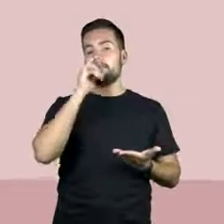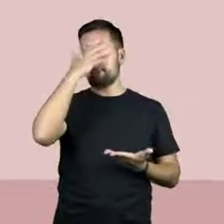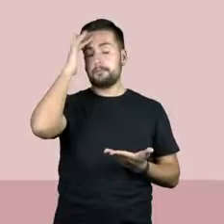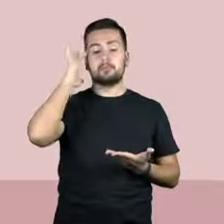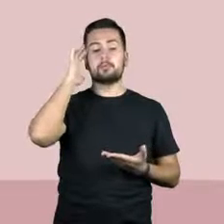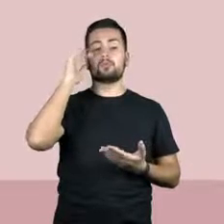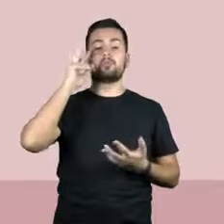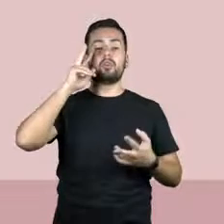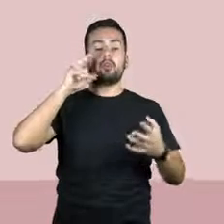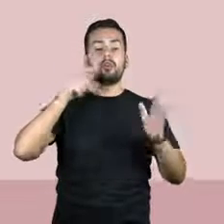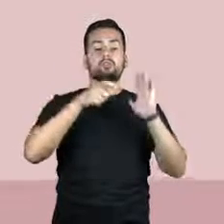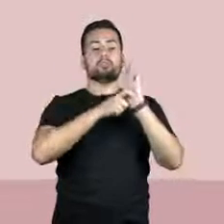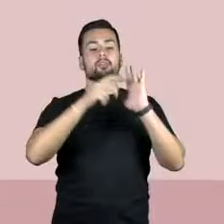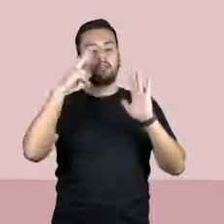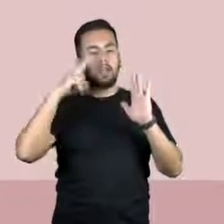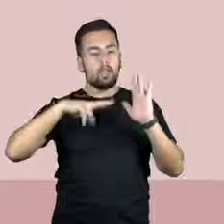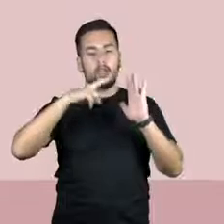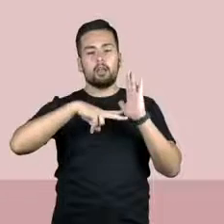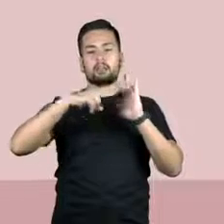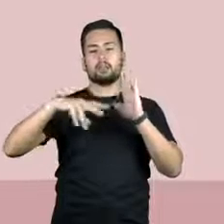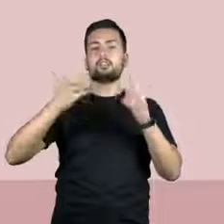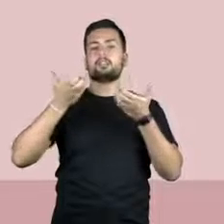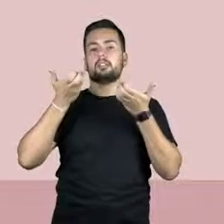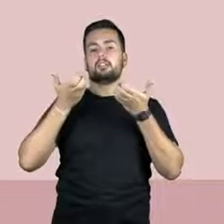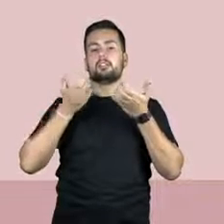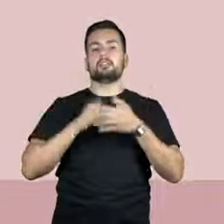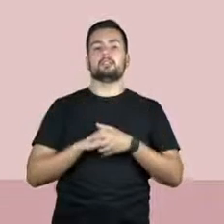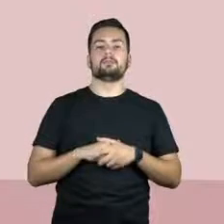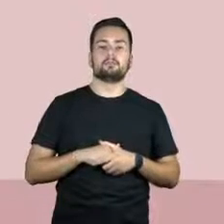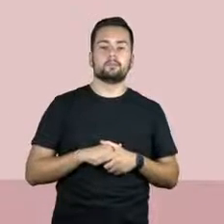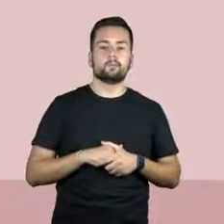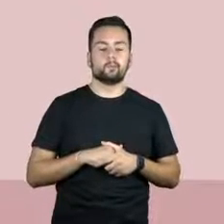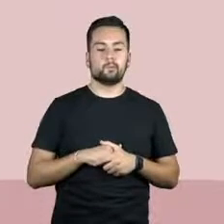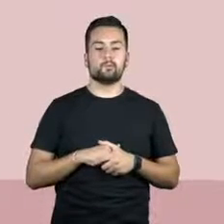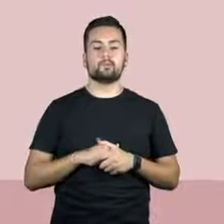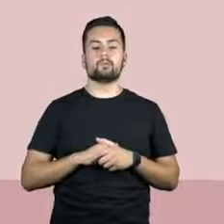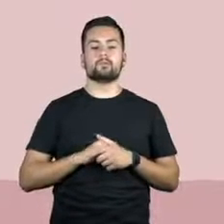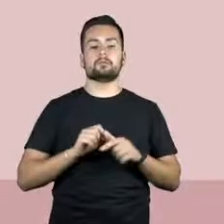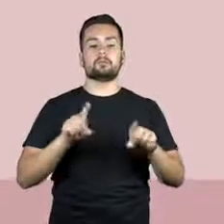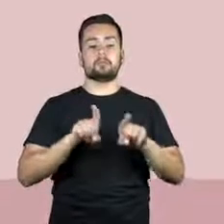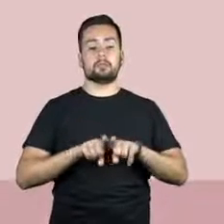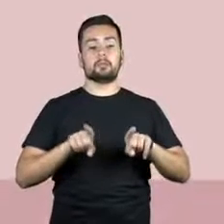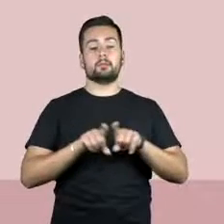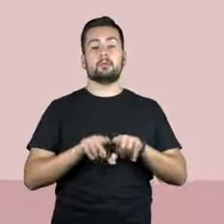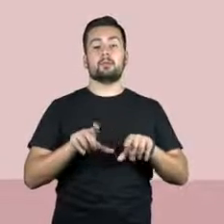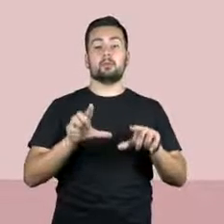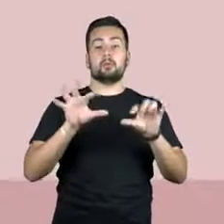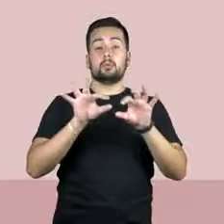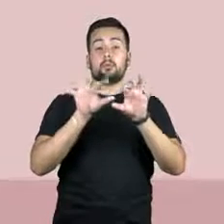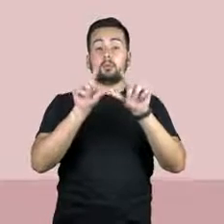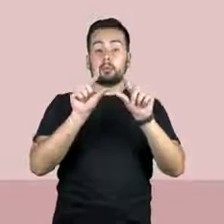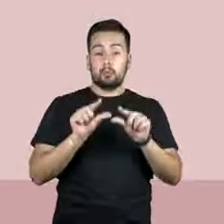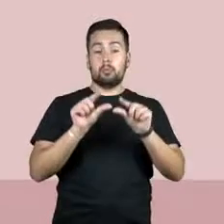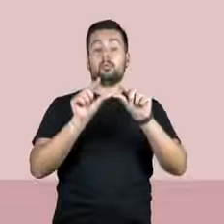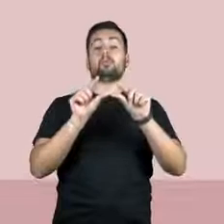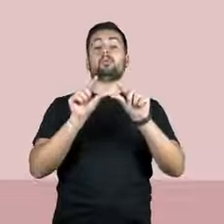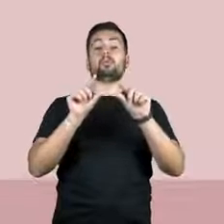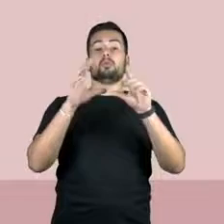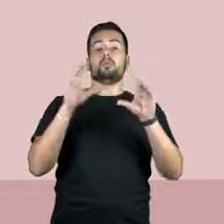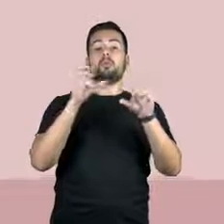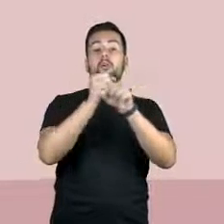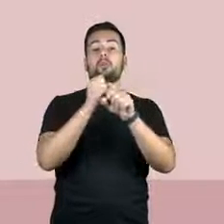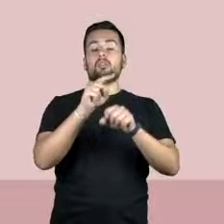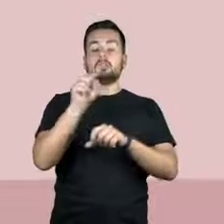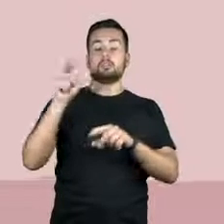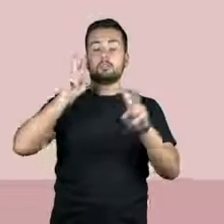analisar um software de fato para implementar esse software. Tá? Um pouco do cálculo para vocês visualizarem mesmo o